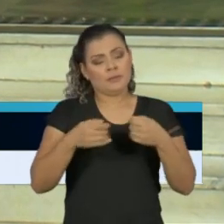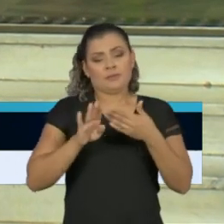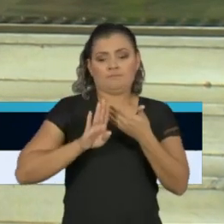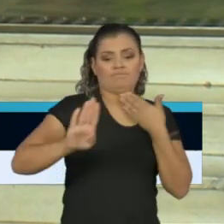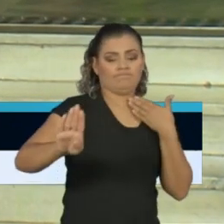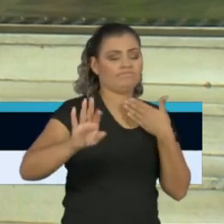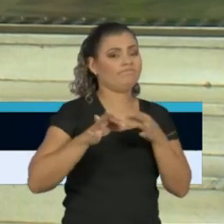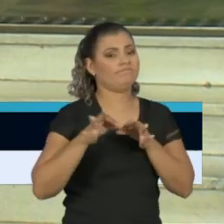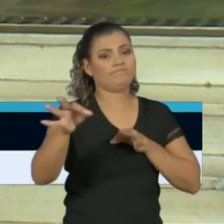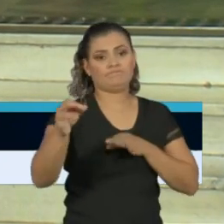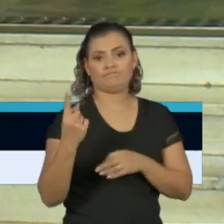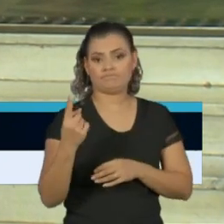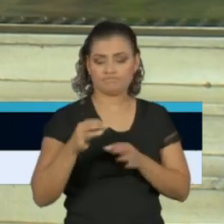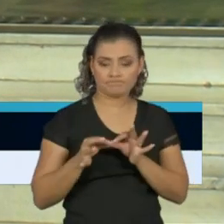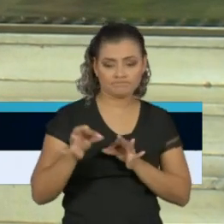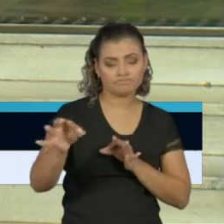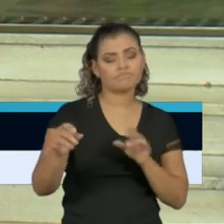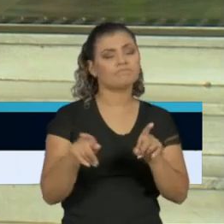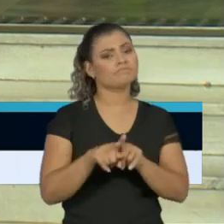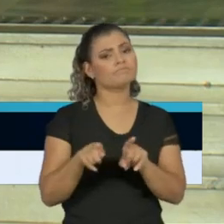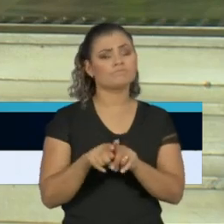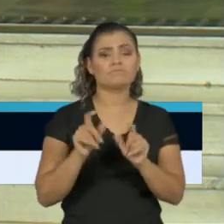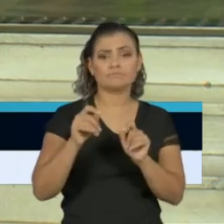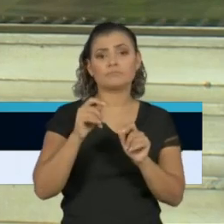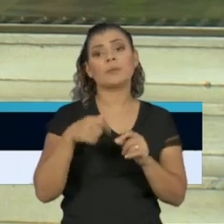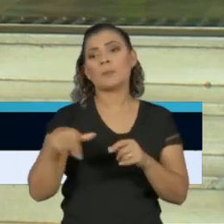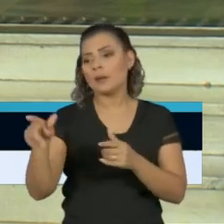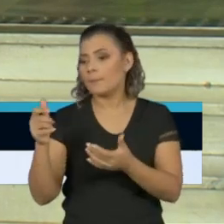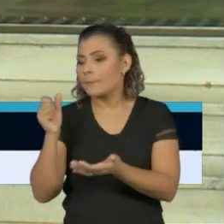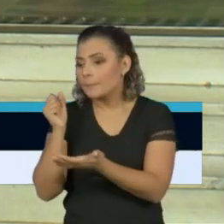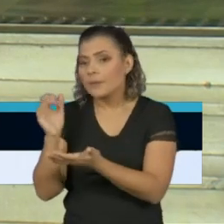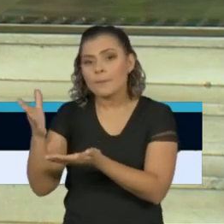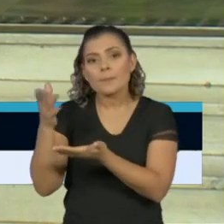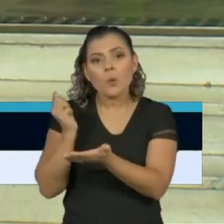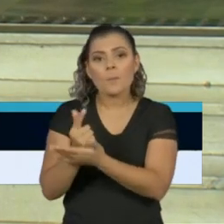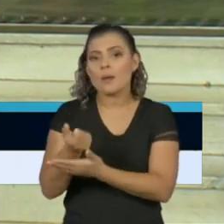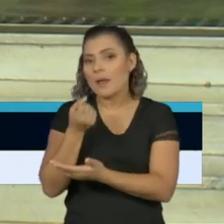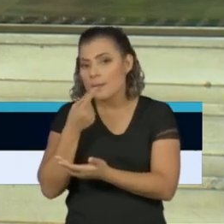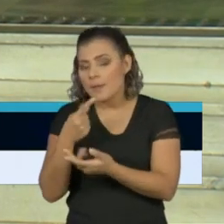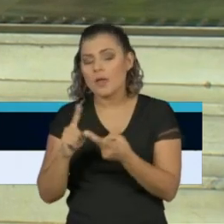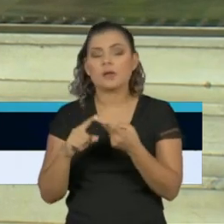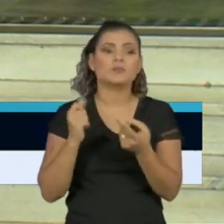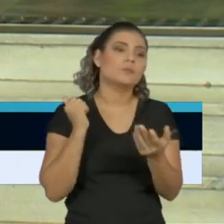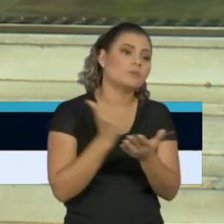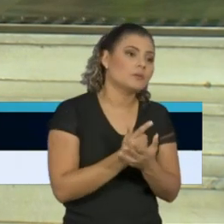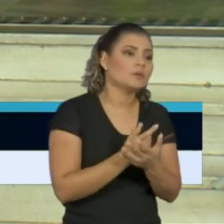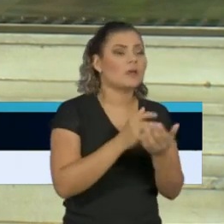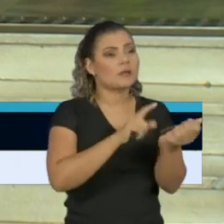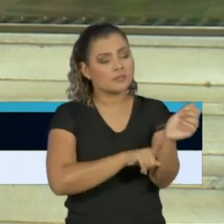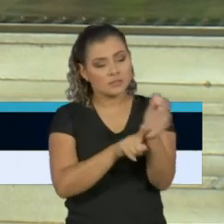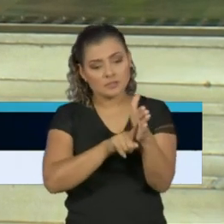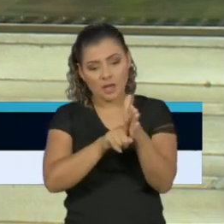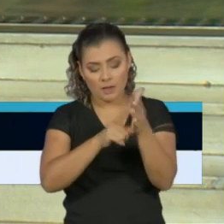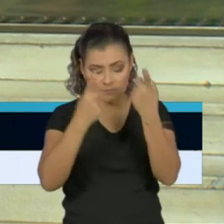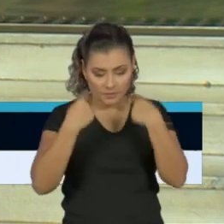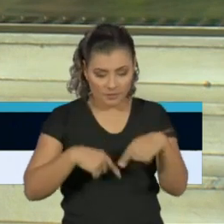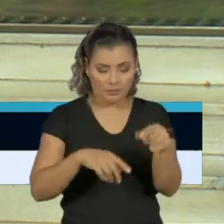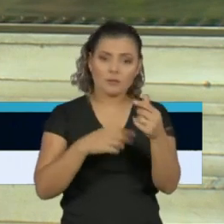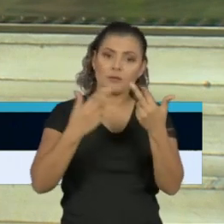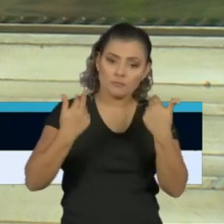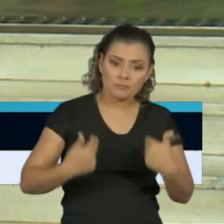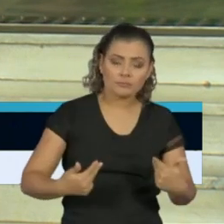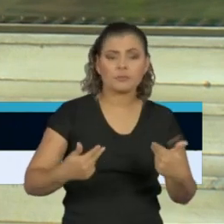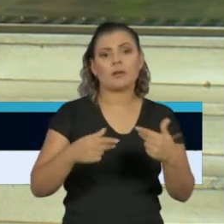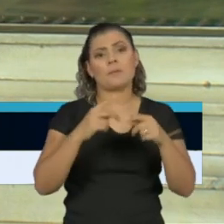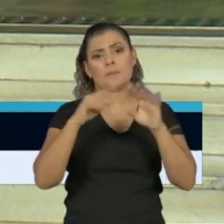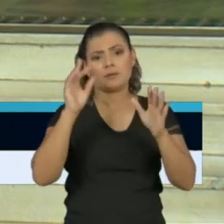algum município em São Paulo para a retirada de medicamentos, para o atendimento, para exames. A